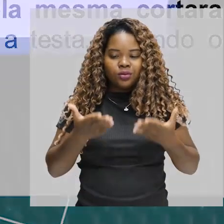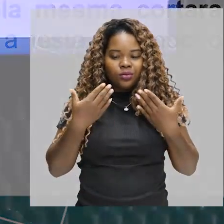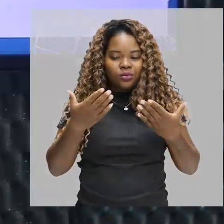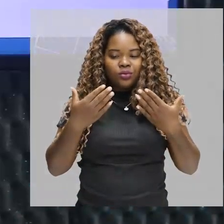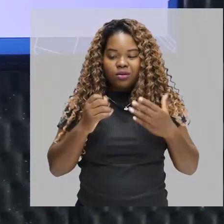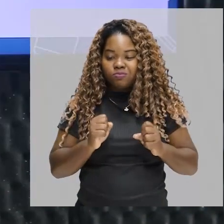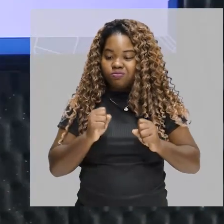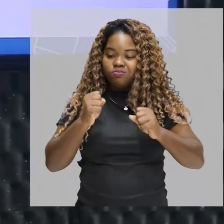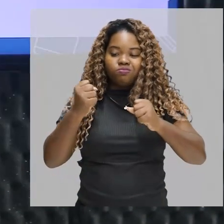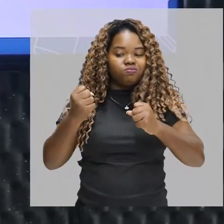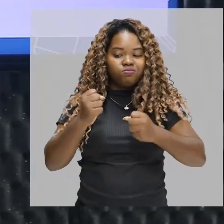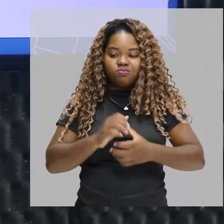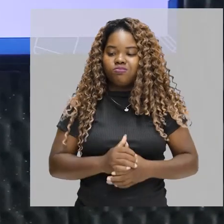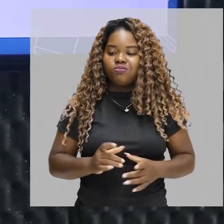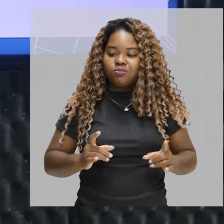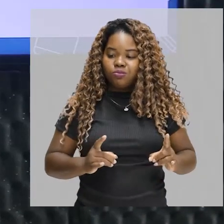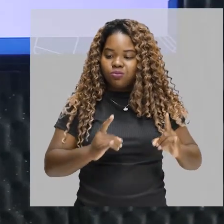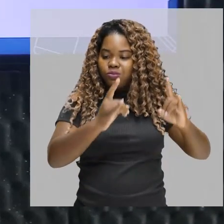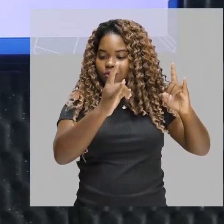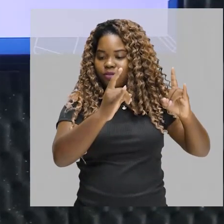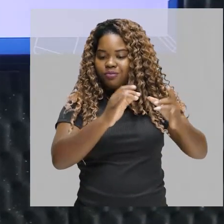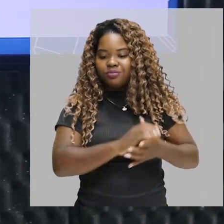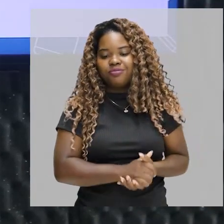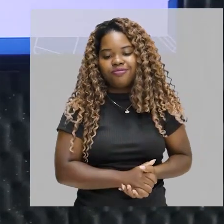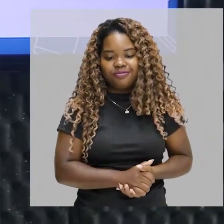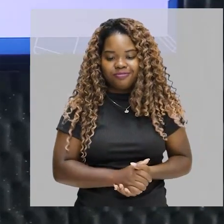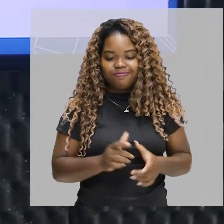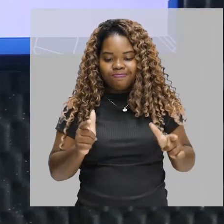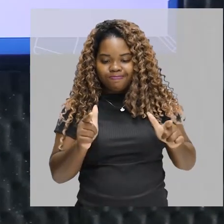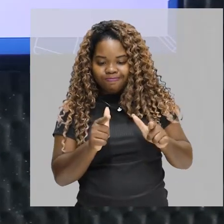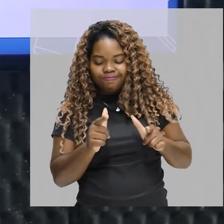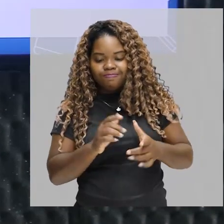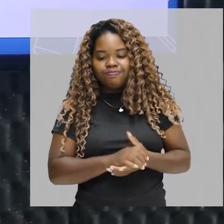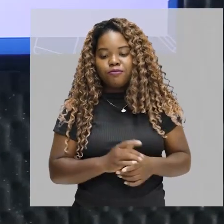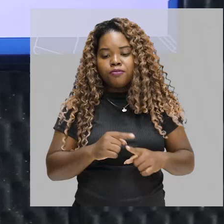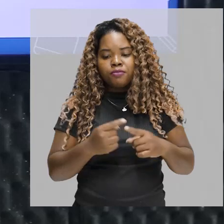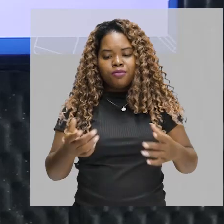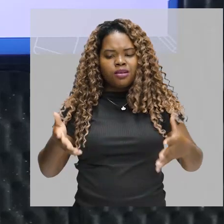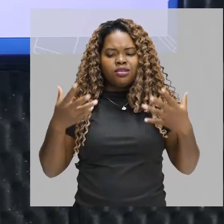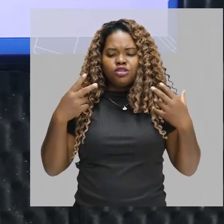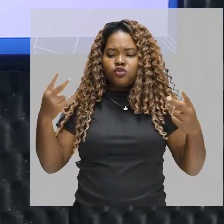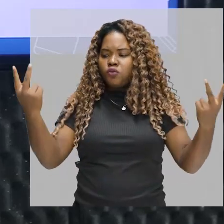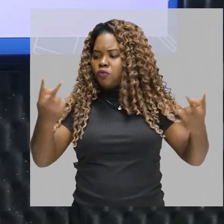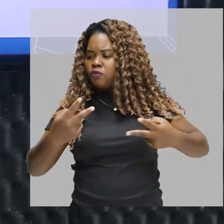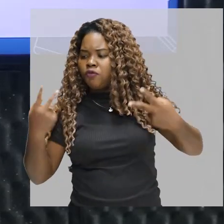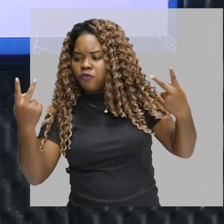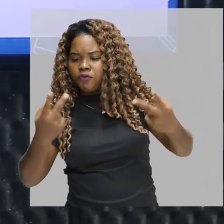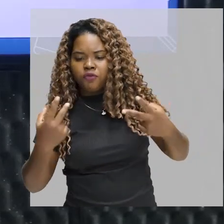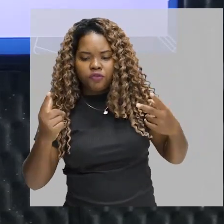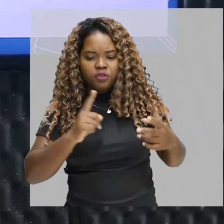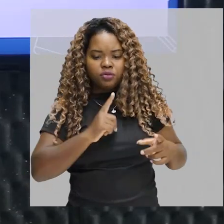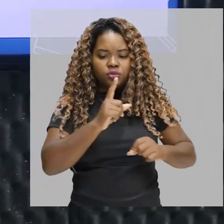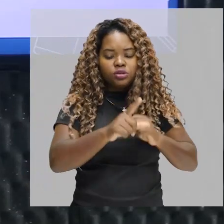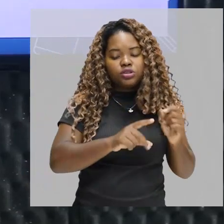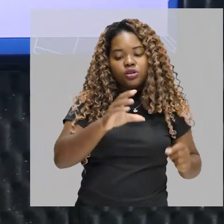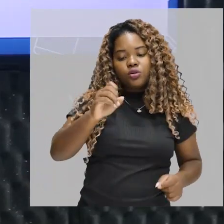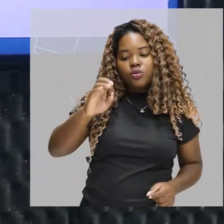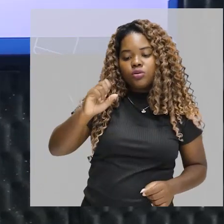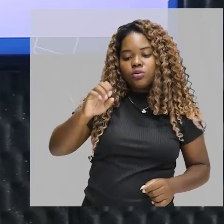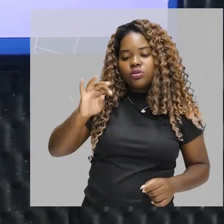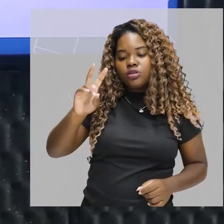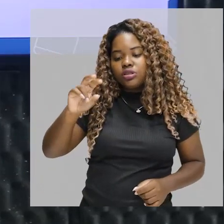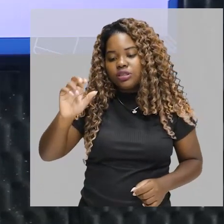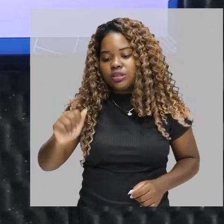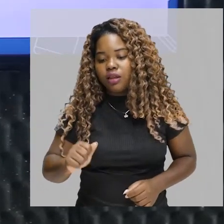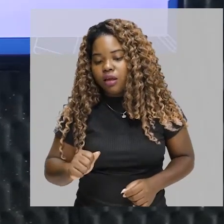era forte no apartamento que estavam aos poucos pagando. Mas o vento batendo nas cortinas, que ela mesma cortara,